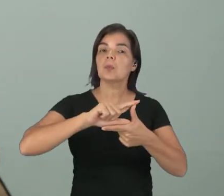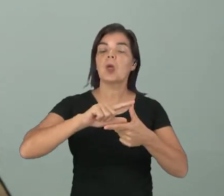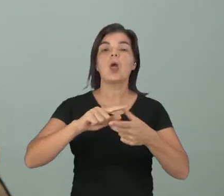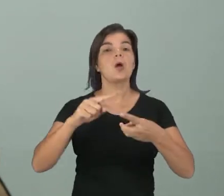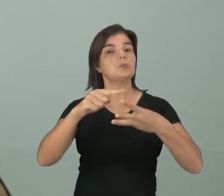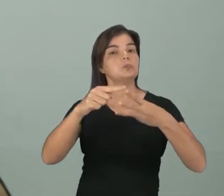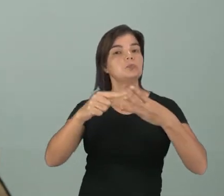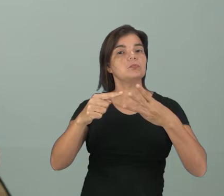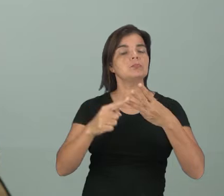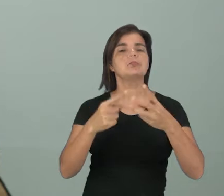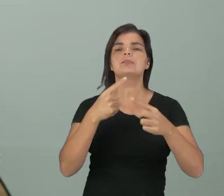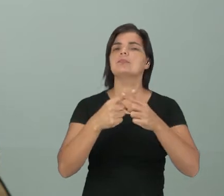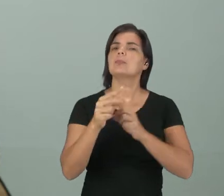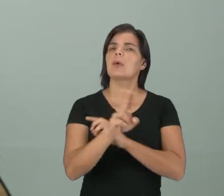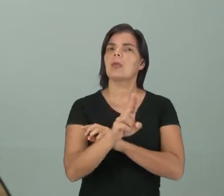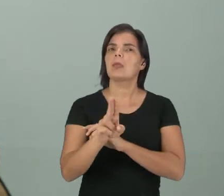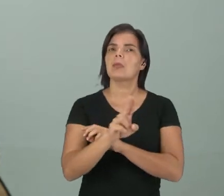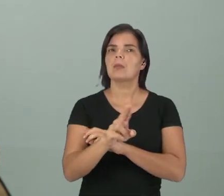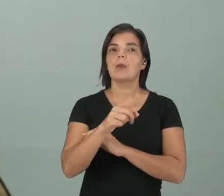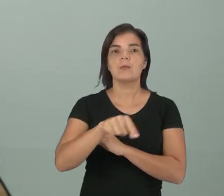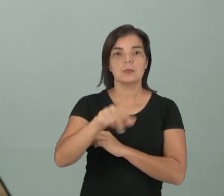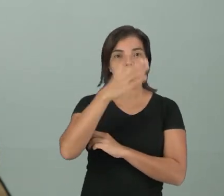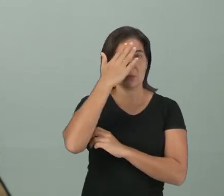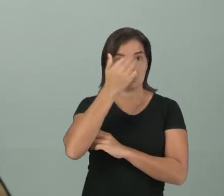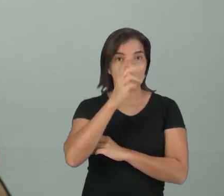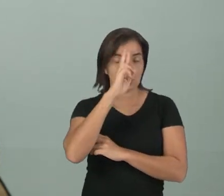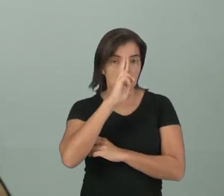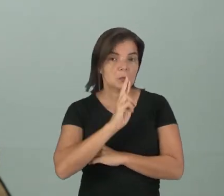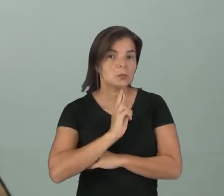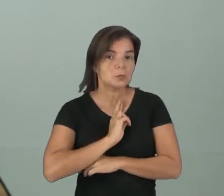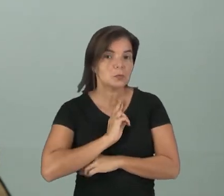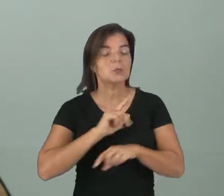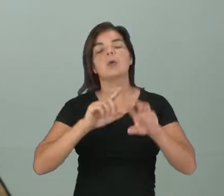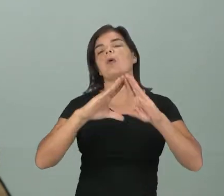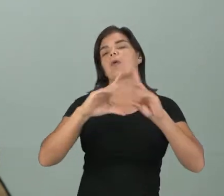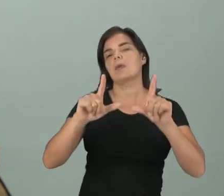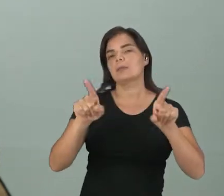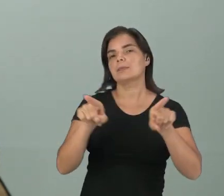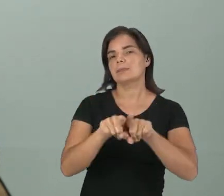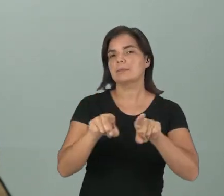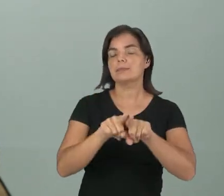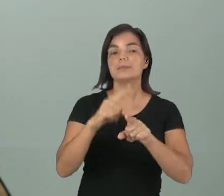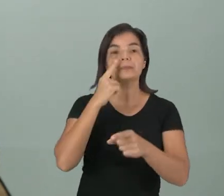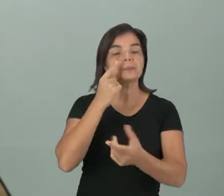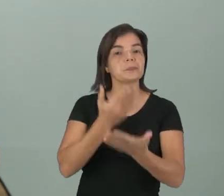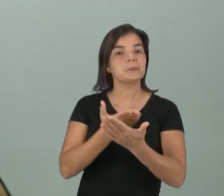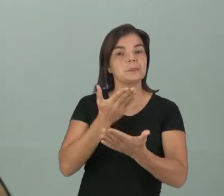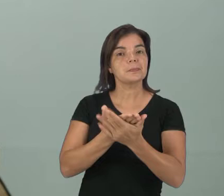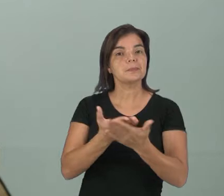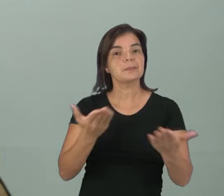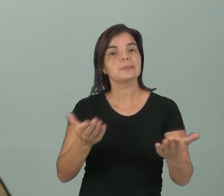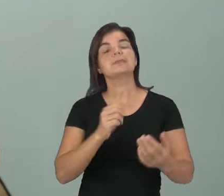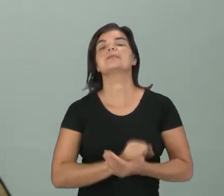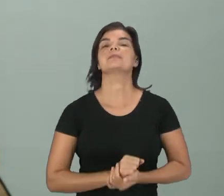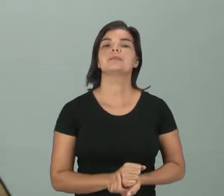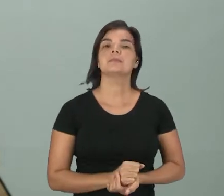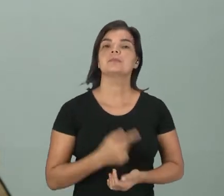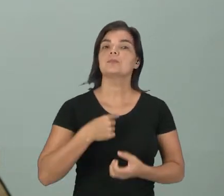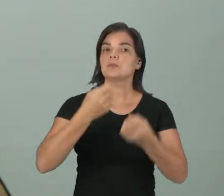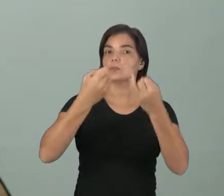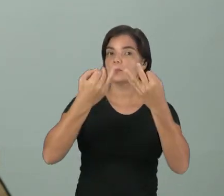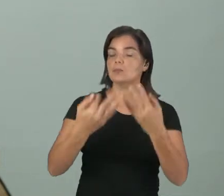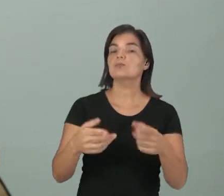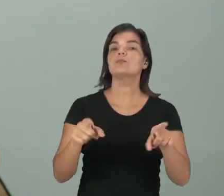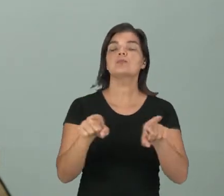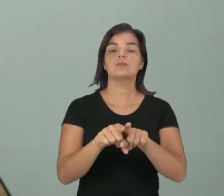tridimensional? Por que ela recebe esse nome? Você saberia me responder? É claro que sim, acabamos de estudar sobre isso, não é mesmo?